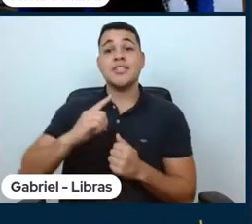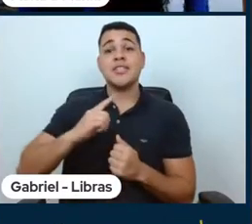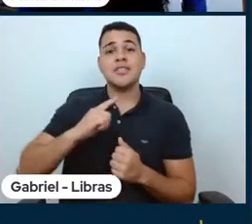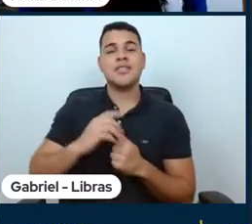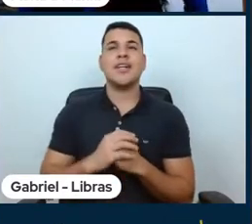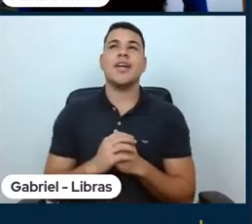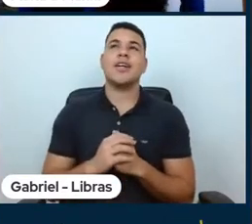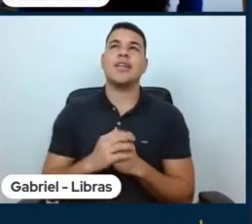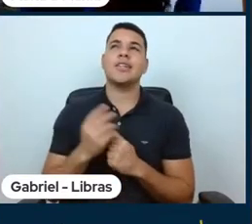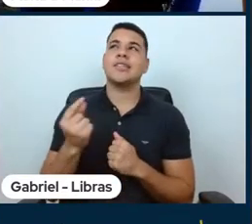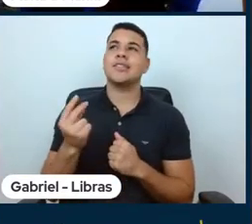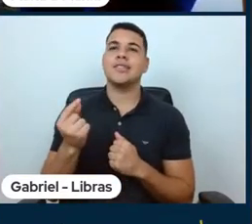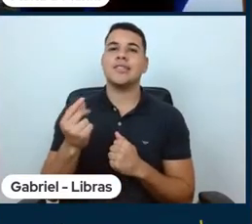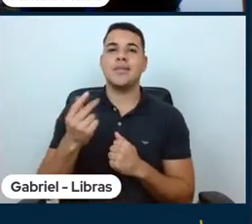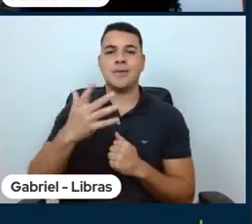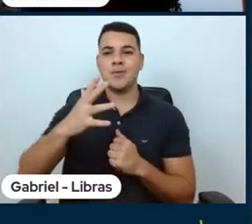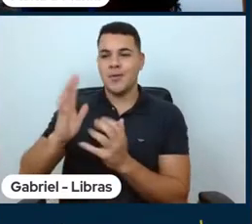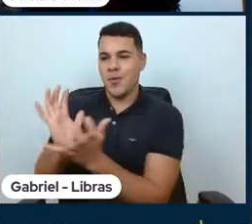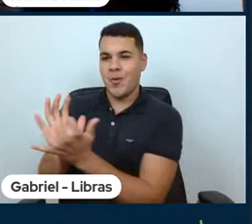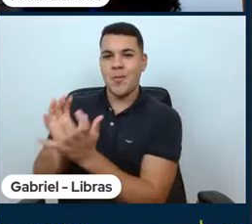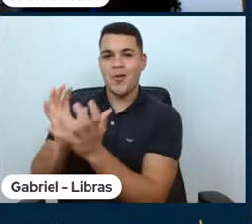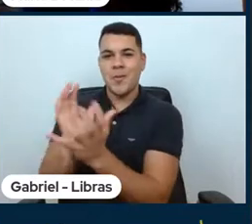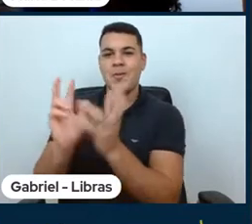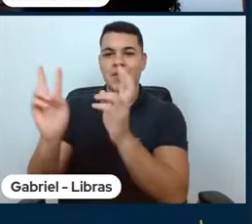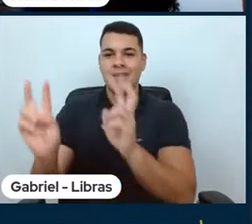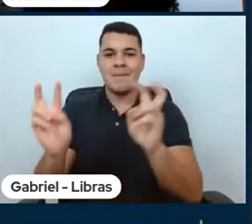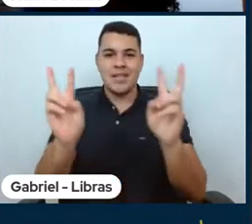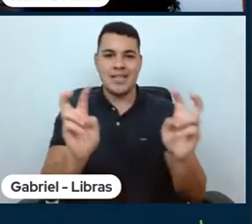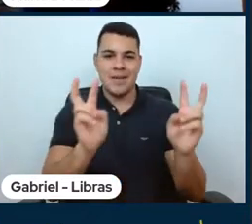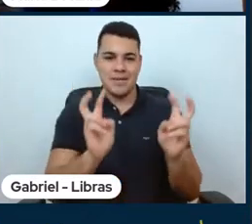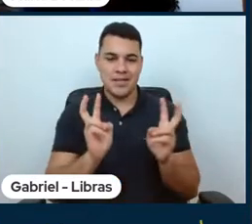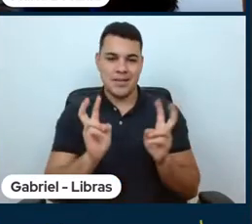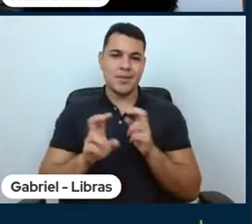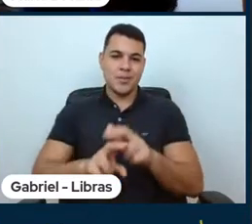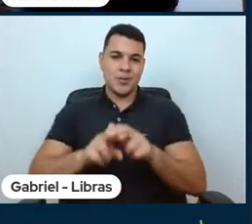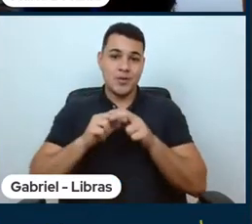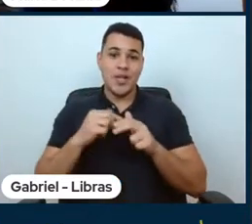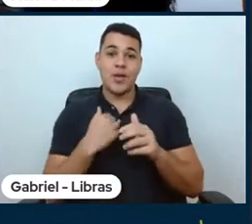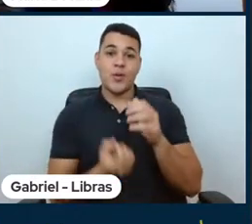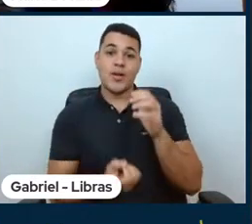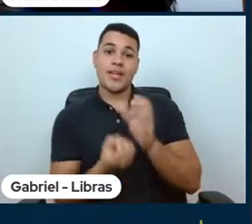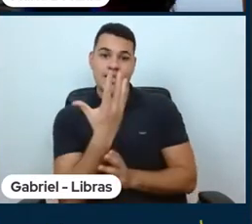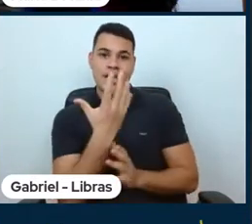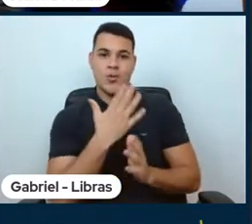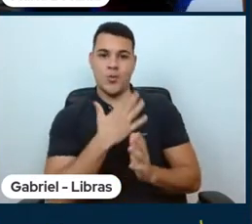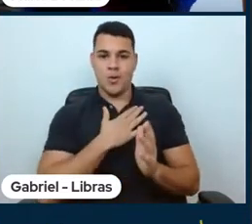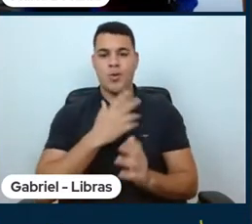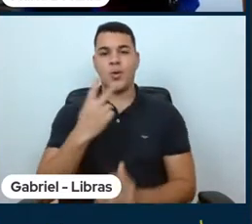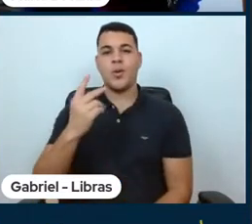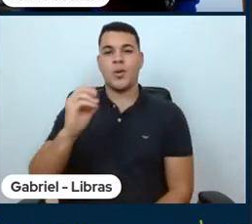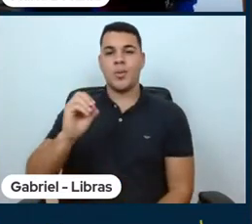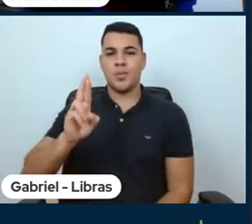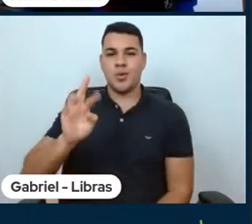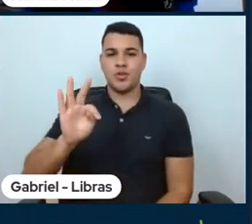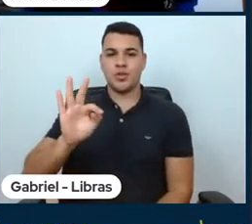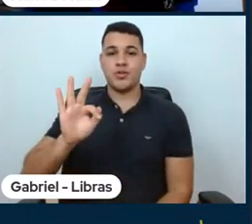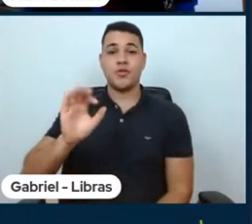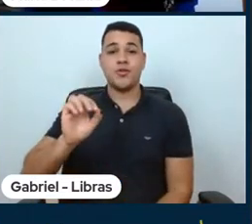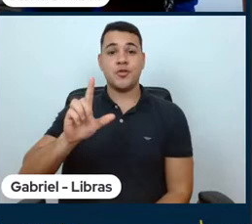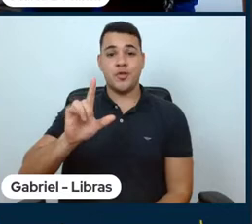em categorias, mas foi assim que eu fiz o meu portfólio. E eu